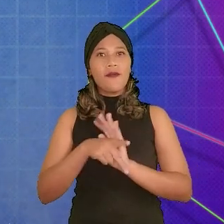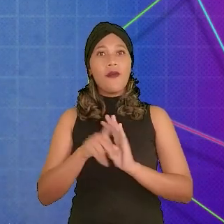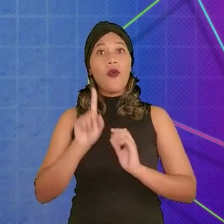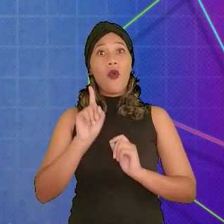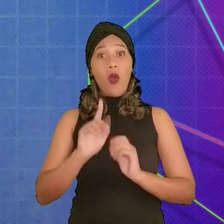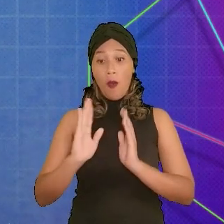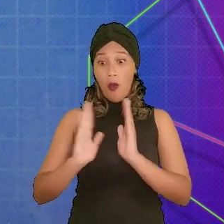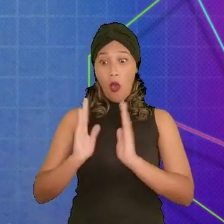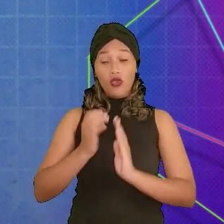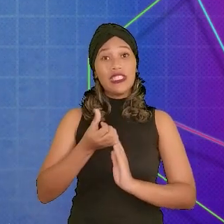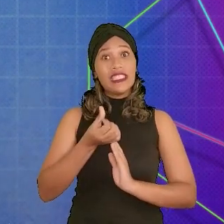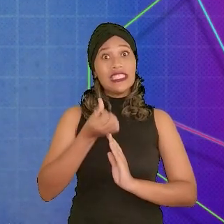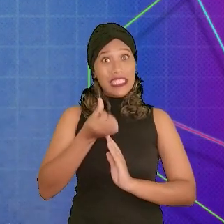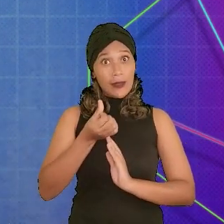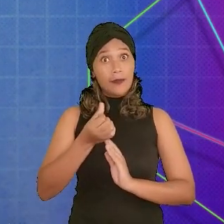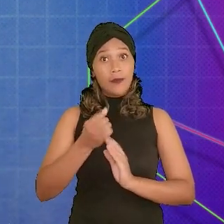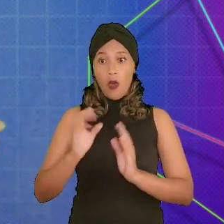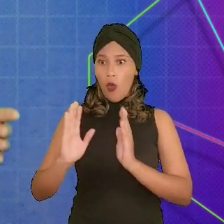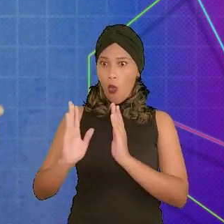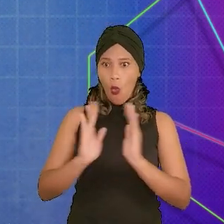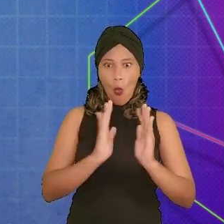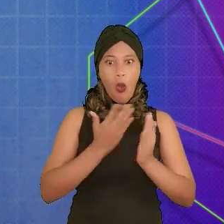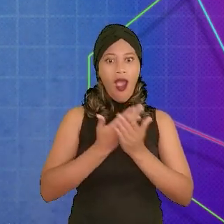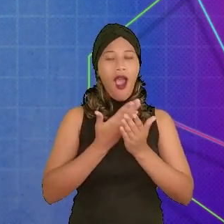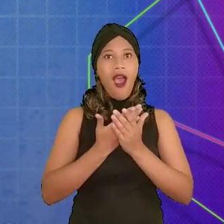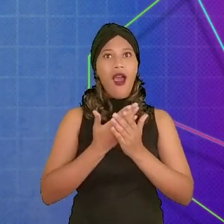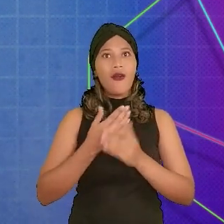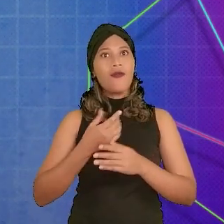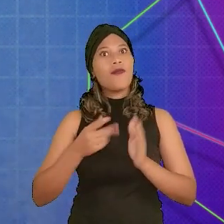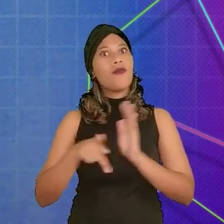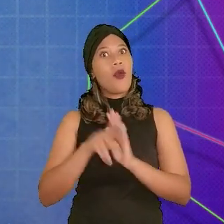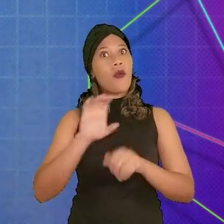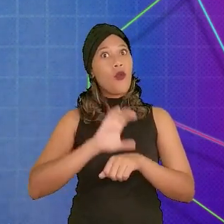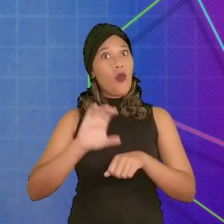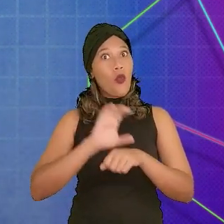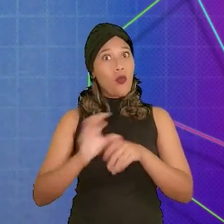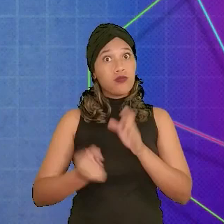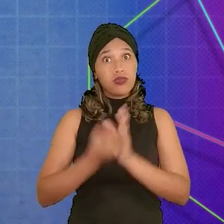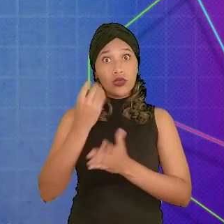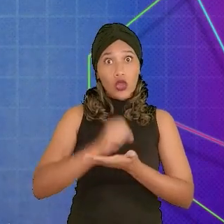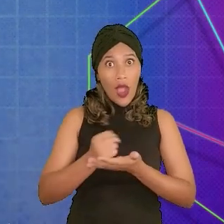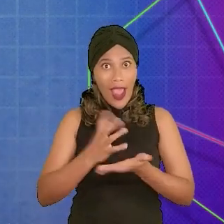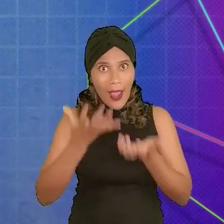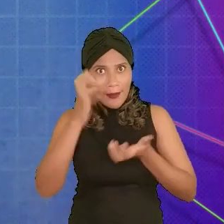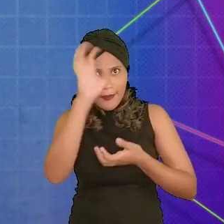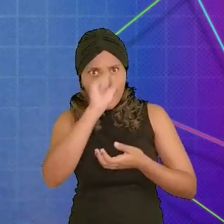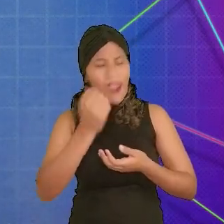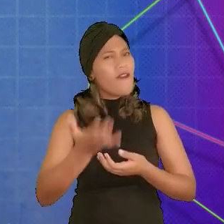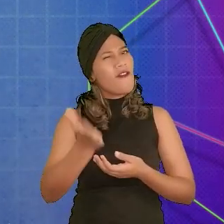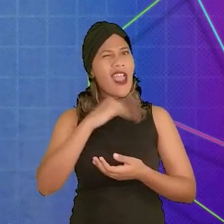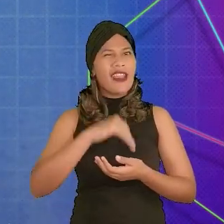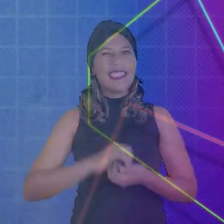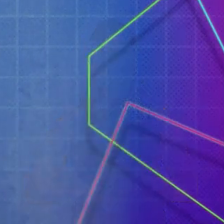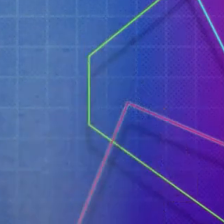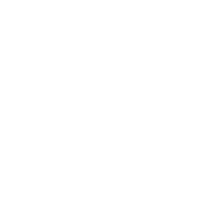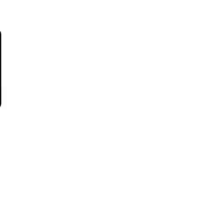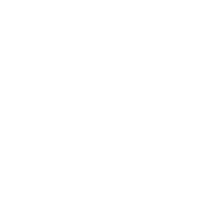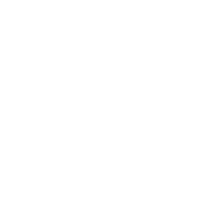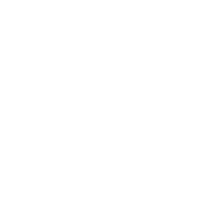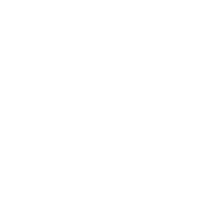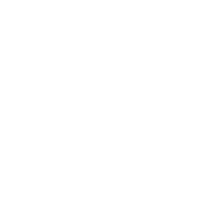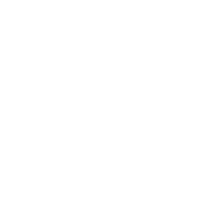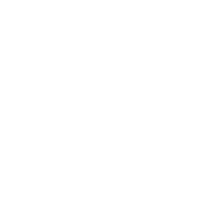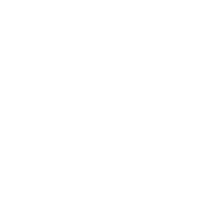módulo 6 do curso Criar Jogos. Todo mundo pronto para aprender ainda mais sobre os jogos? Então aperta o Start e vem comigo.